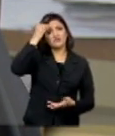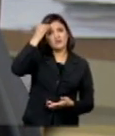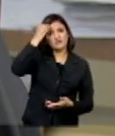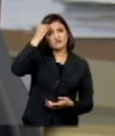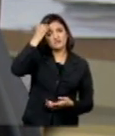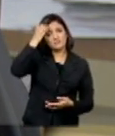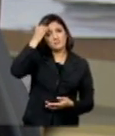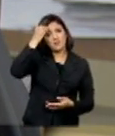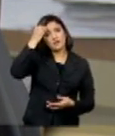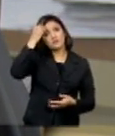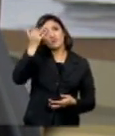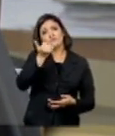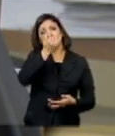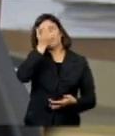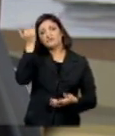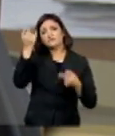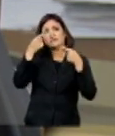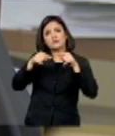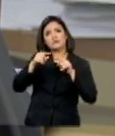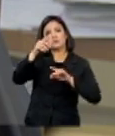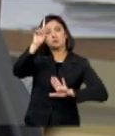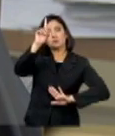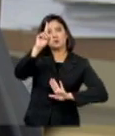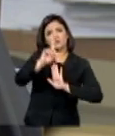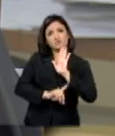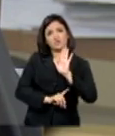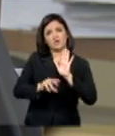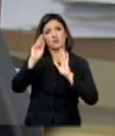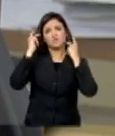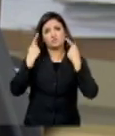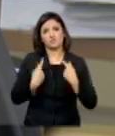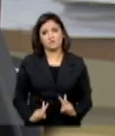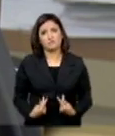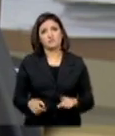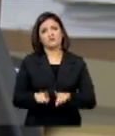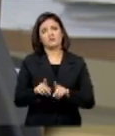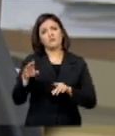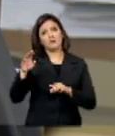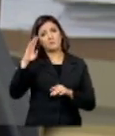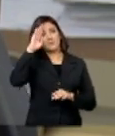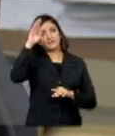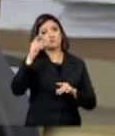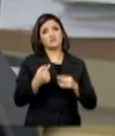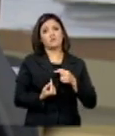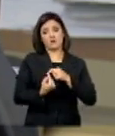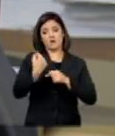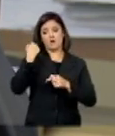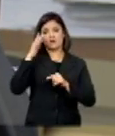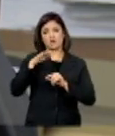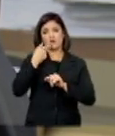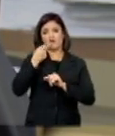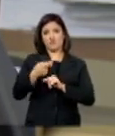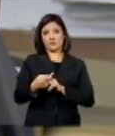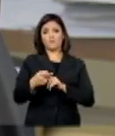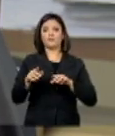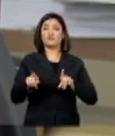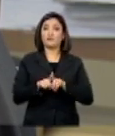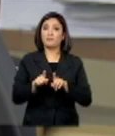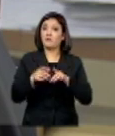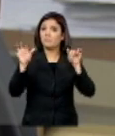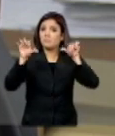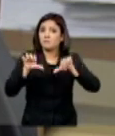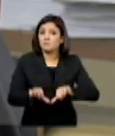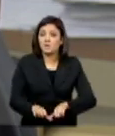a violações dos direitos humanos e fundamentais acima transcritos agravando a situação de extrema